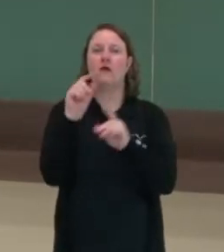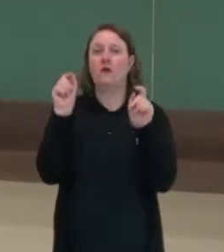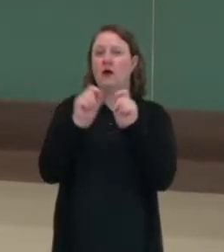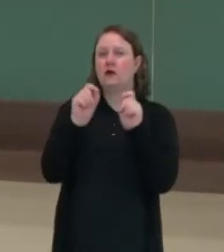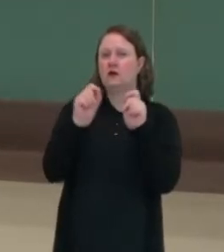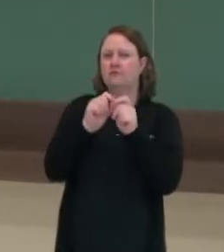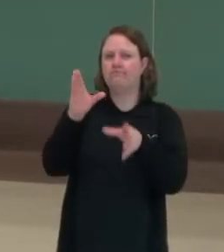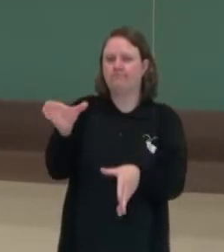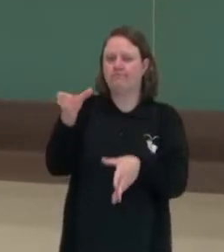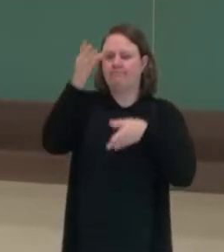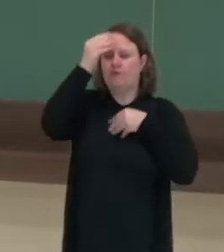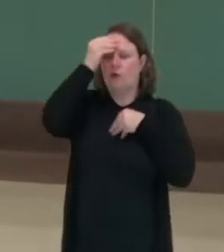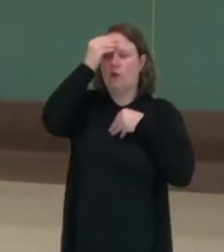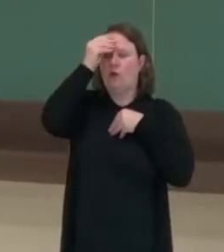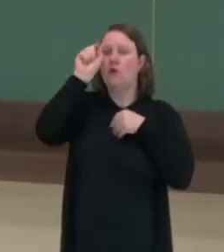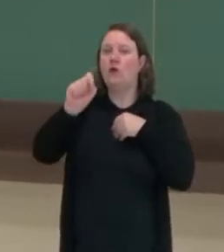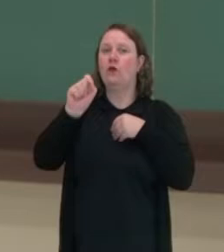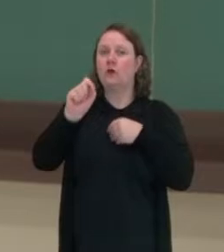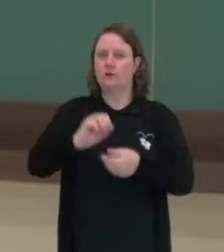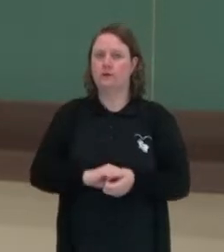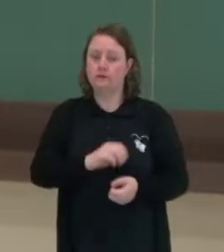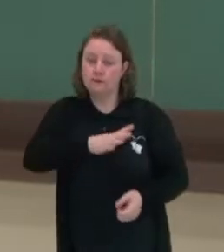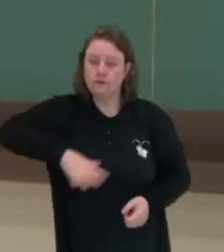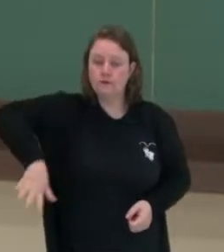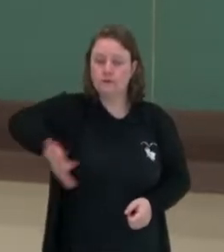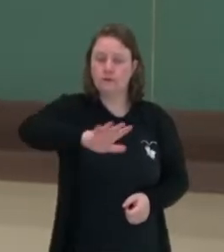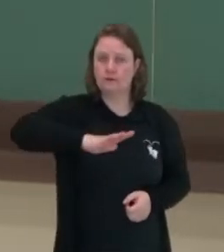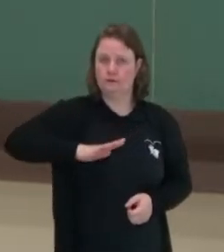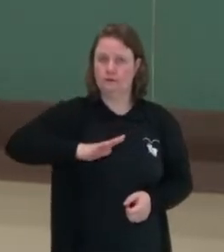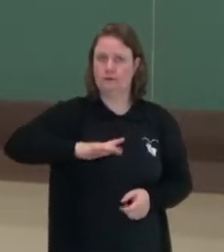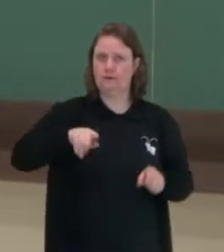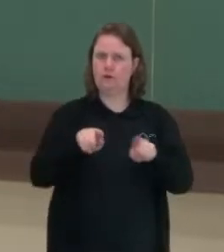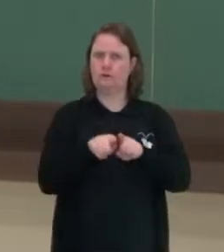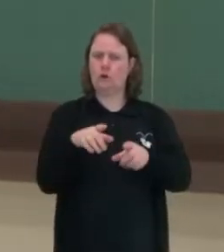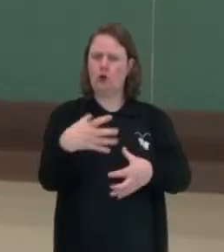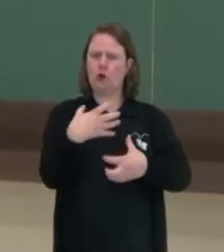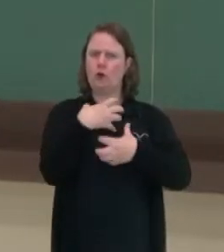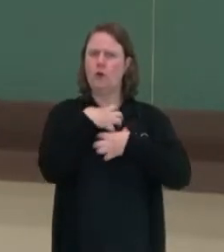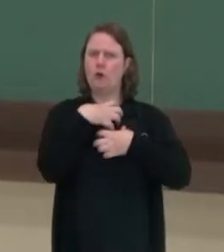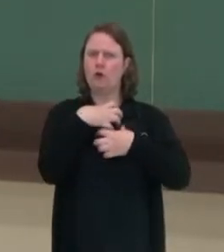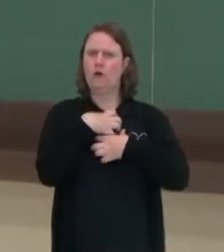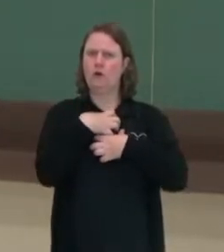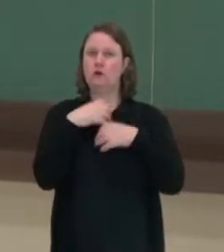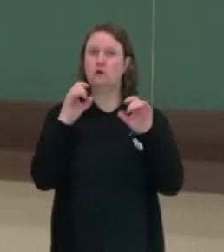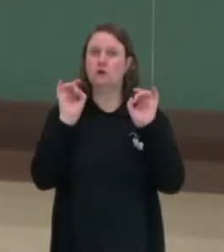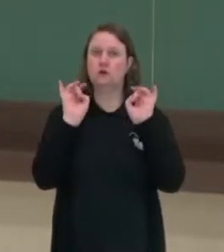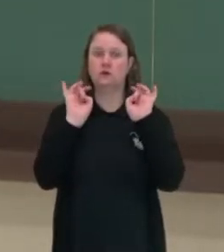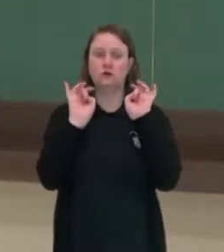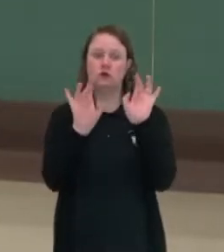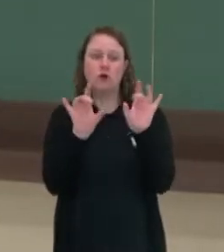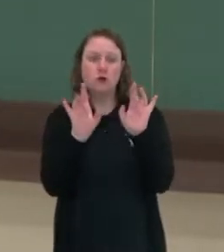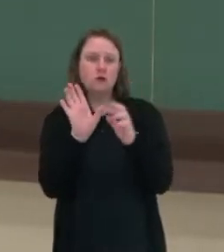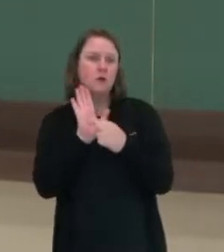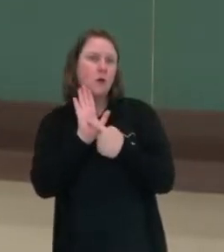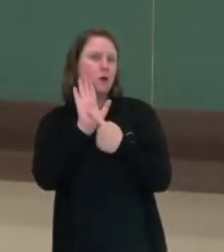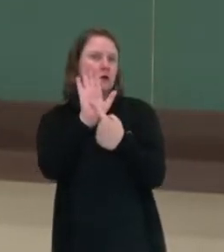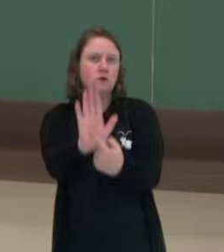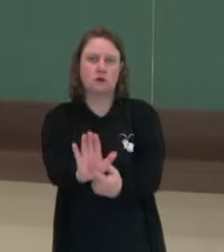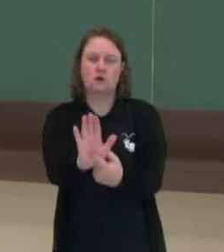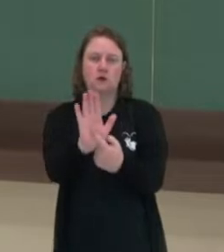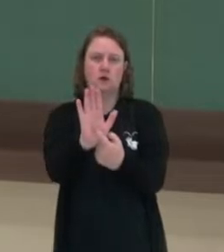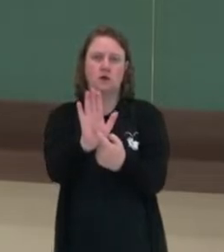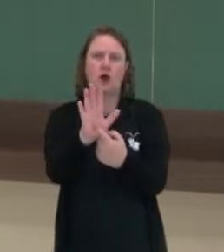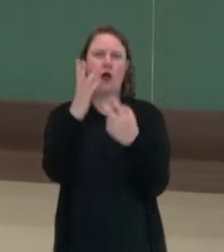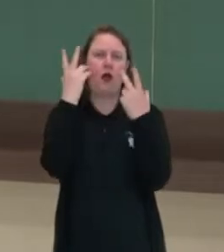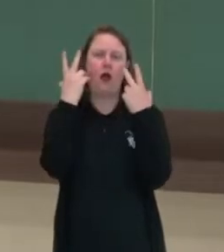se apropriar do espaço como forma de apenas mostrar o ambiente, a